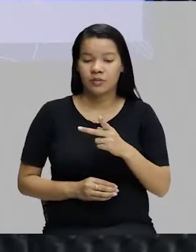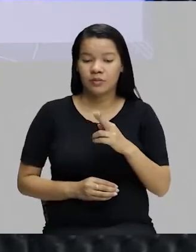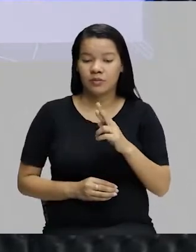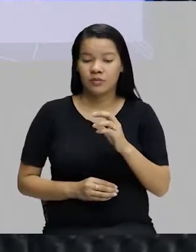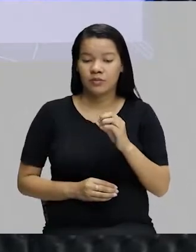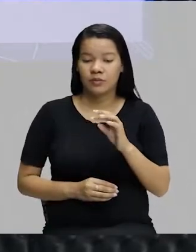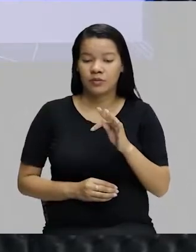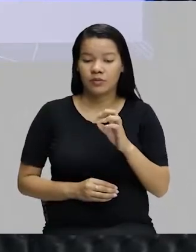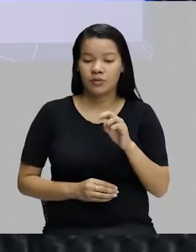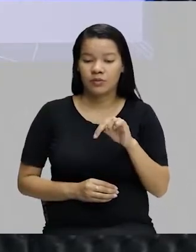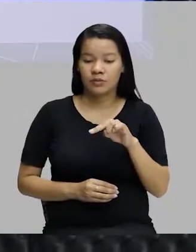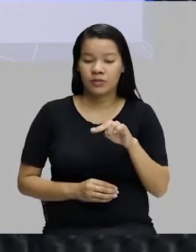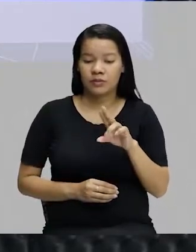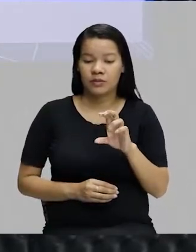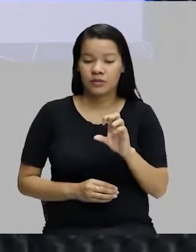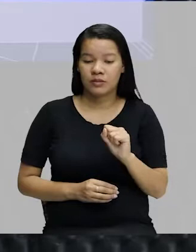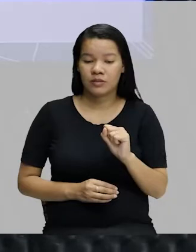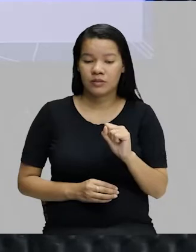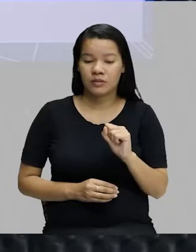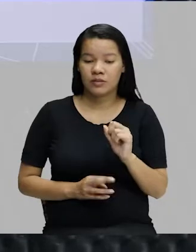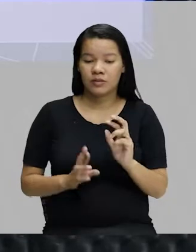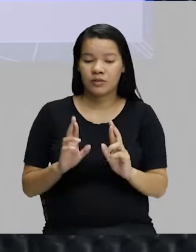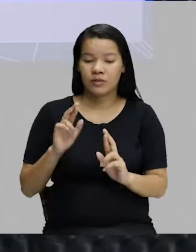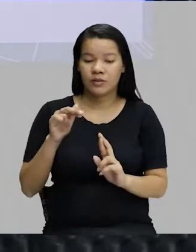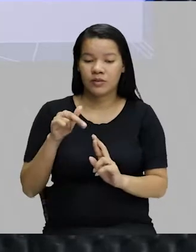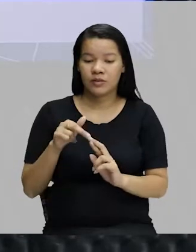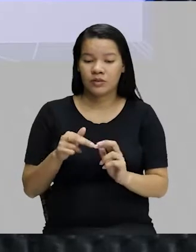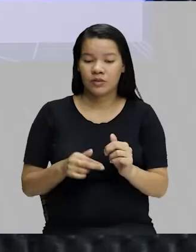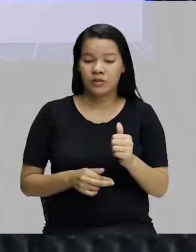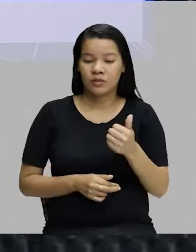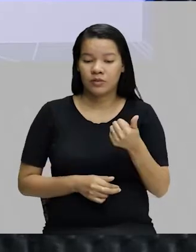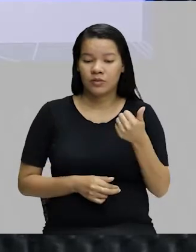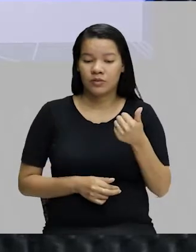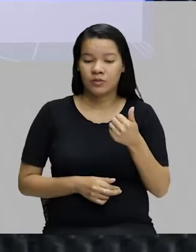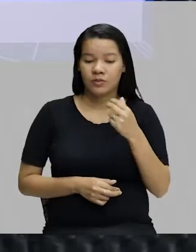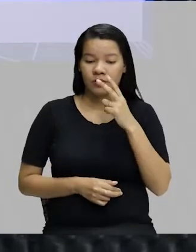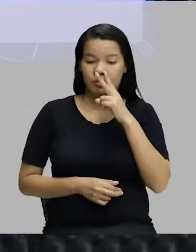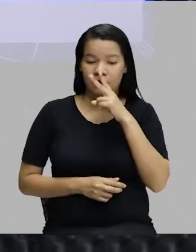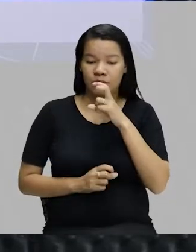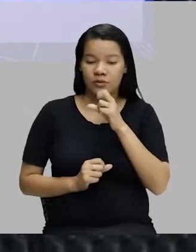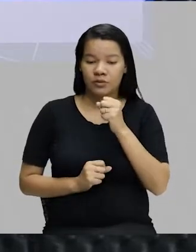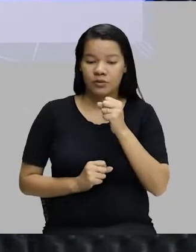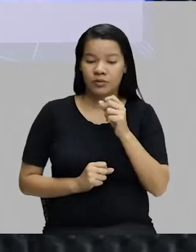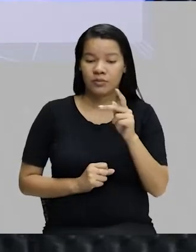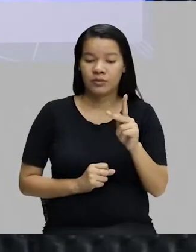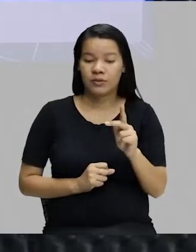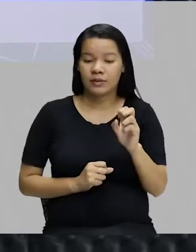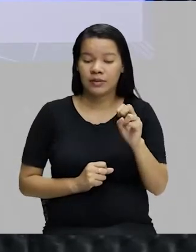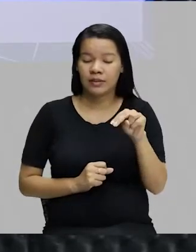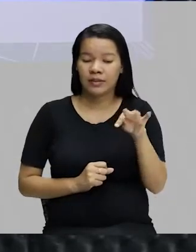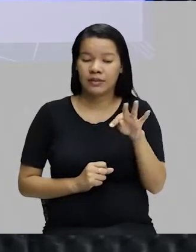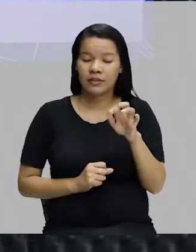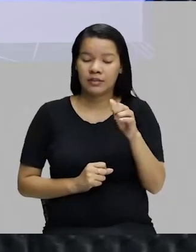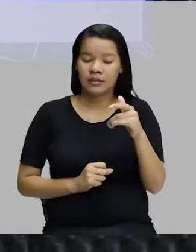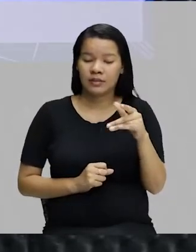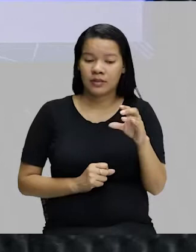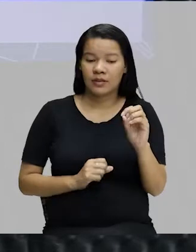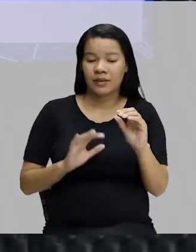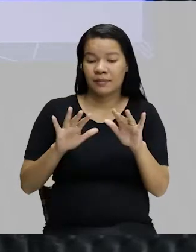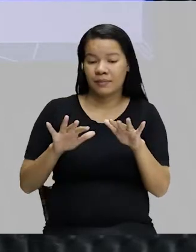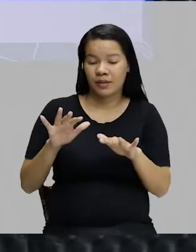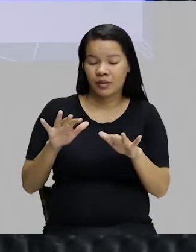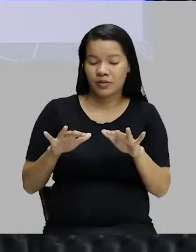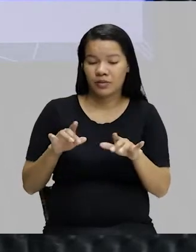prótons, sua massa corresponde a 1. O poder de penetração ele é médio, certo? E o poder ionizante